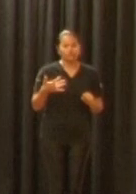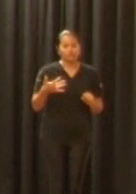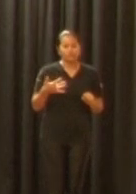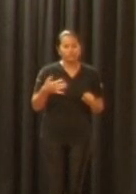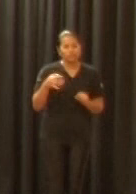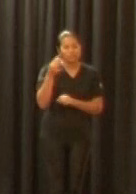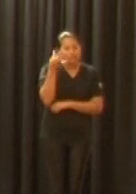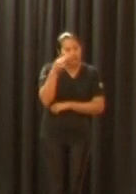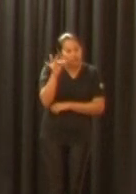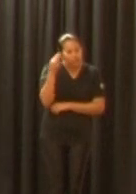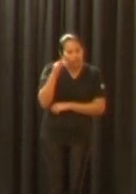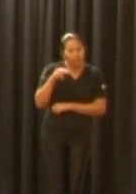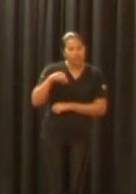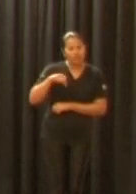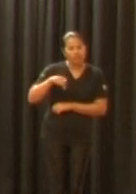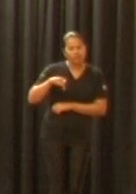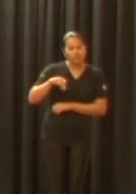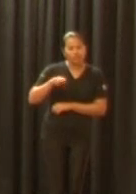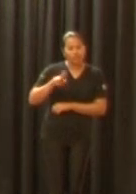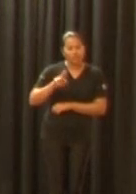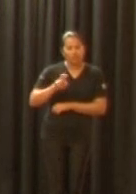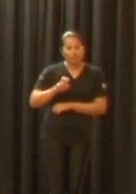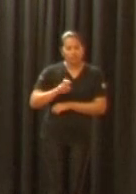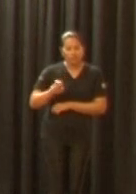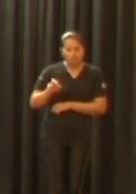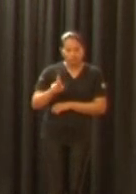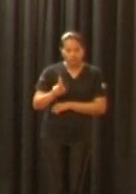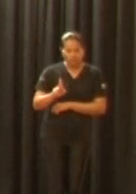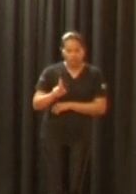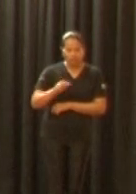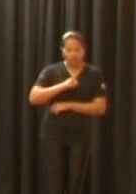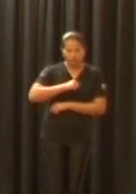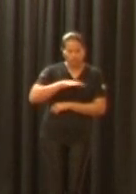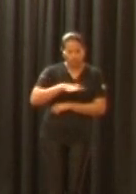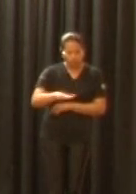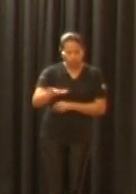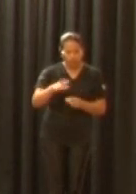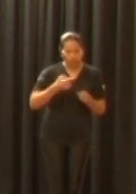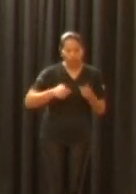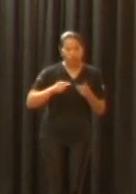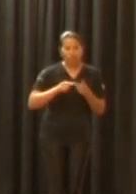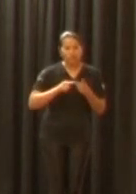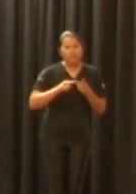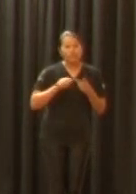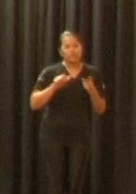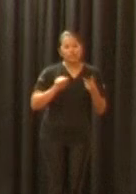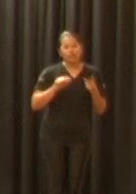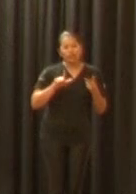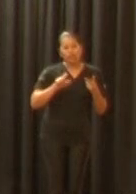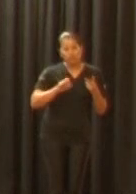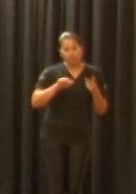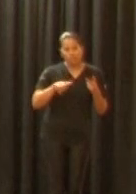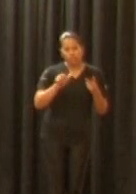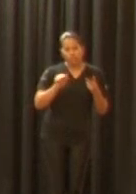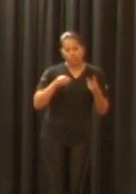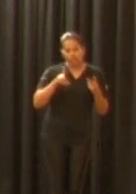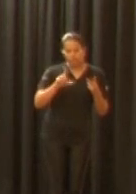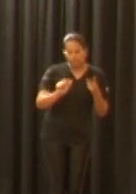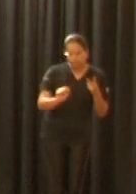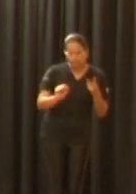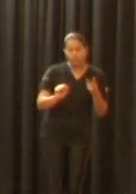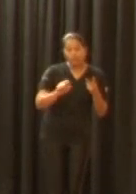né? e que choca quando a gente fala para as pessoas, né, de aleijar, de teoria aleijada, e que é esse o intuito,